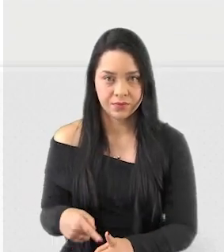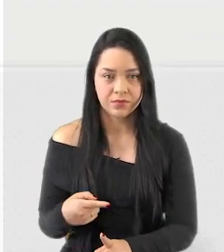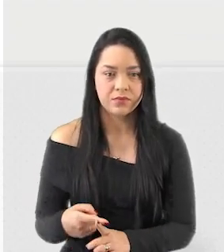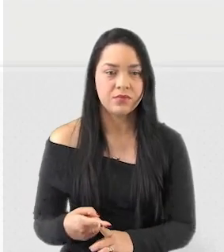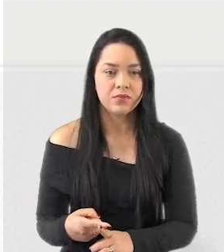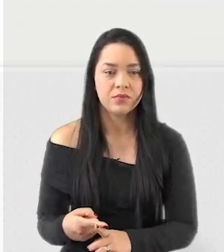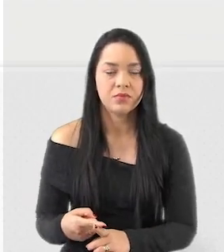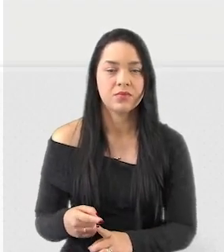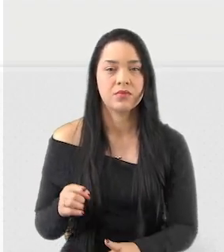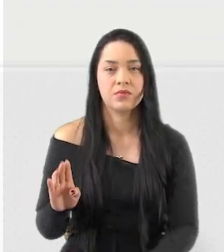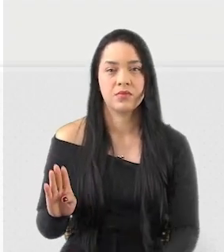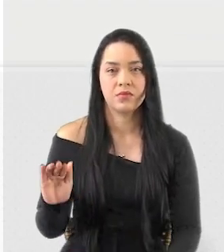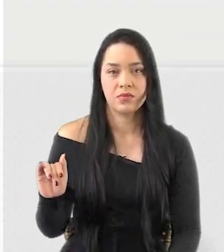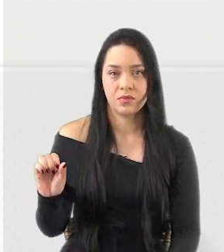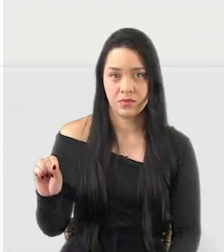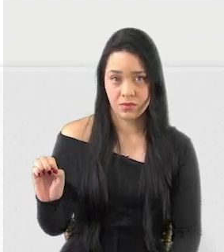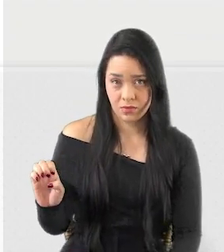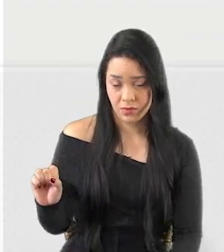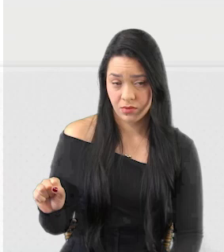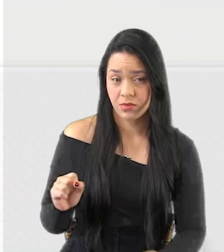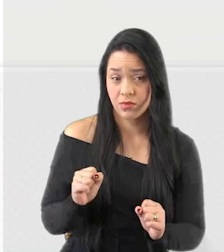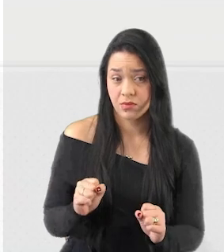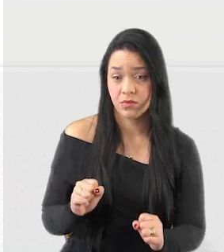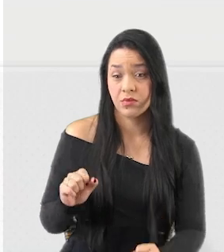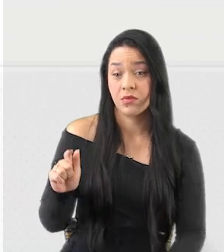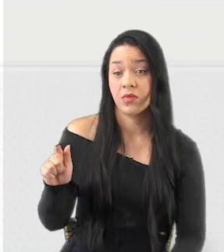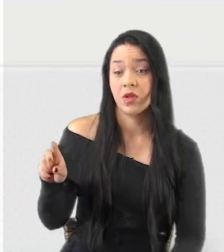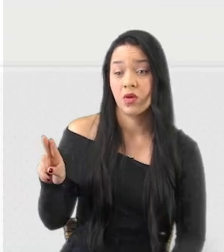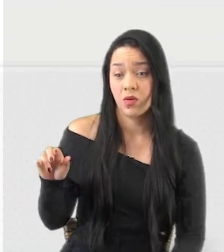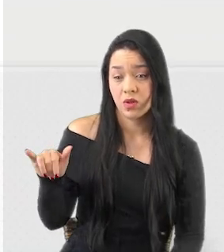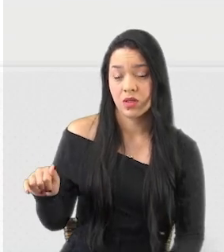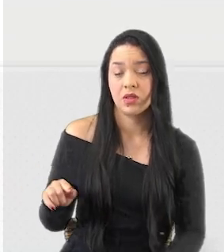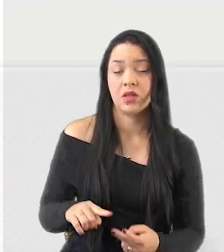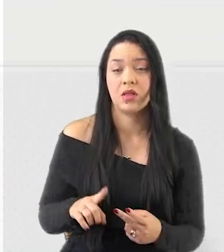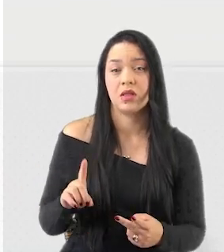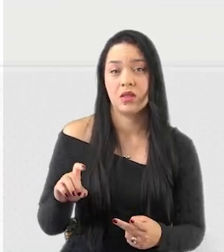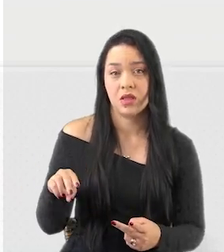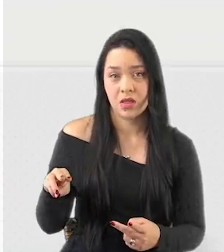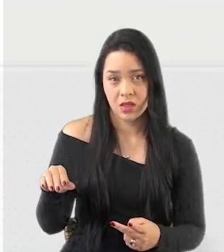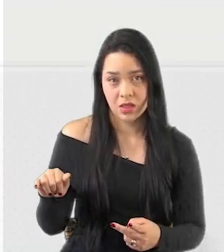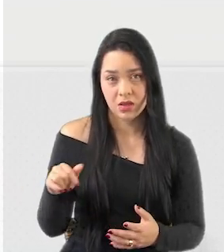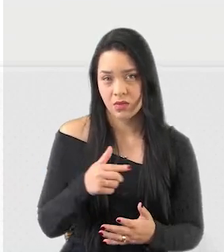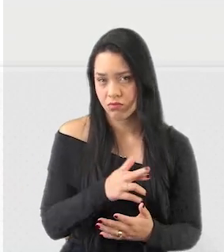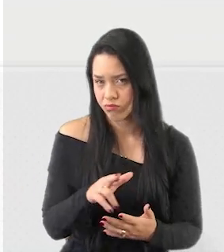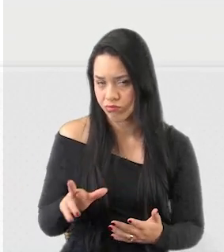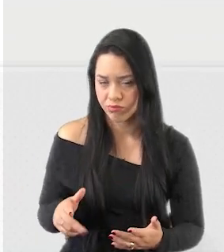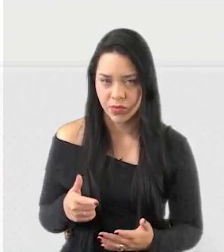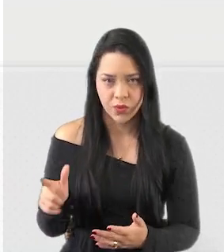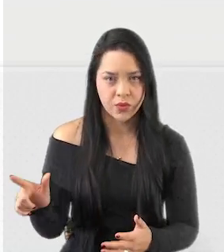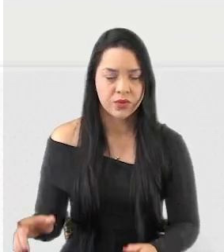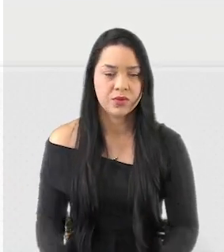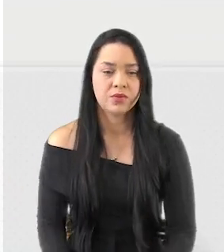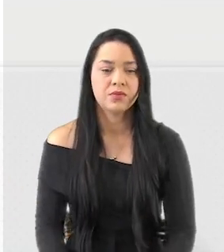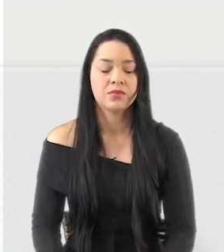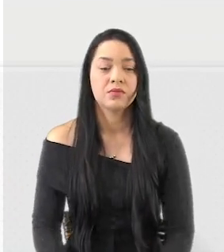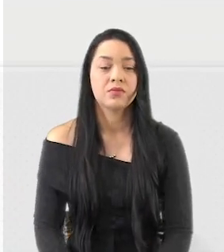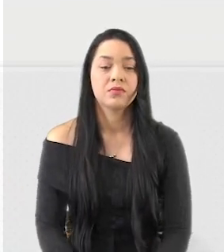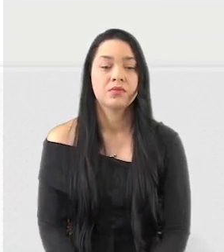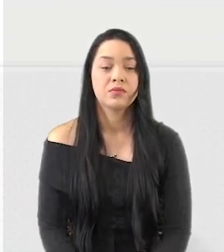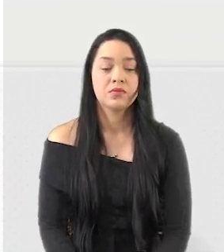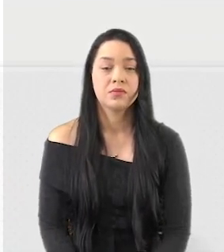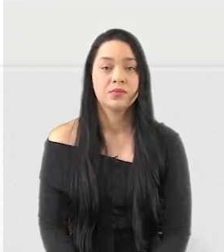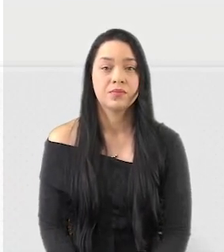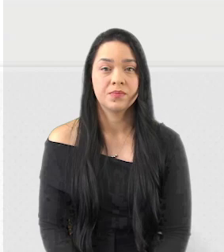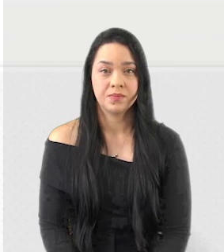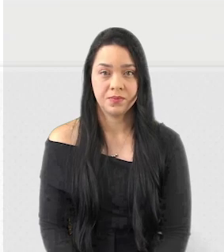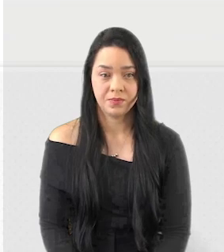dessas bases nitrogenadas, tá? Seja ela guanina, seja ela adenina, citosina ou timina, sendo que a gente está falando de DNA, então a gente